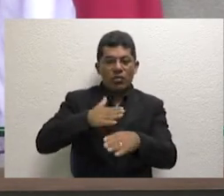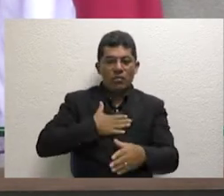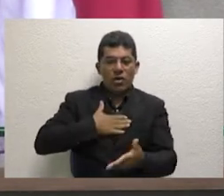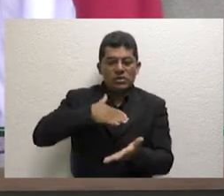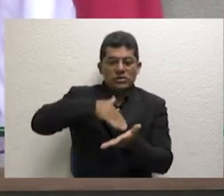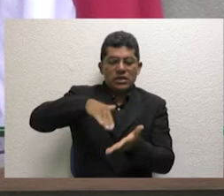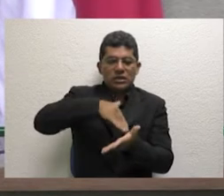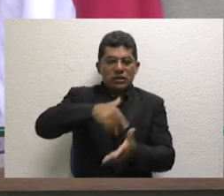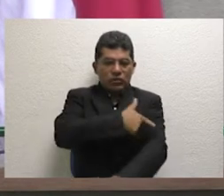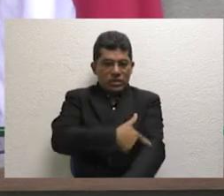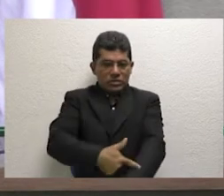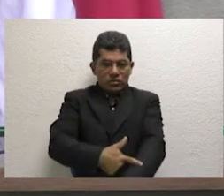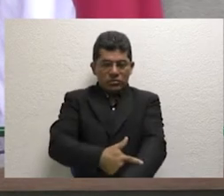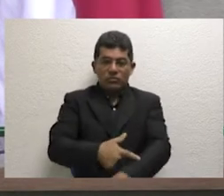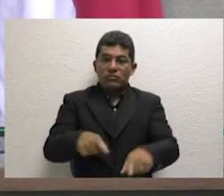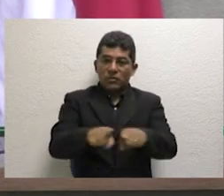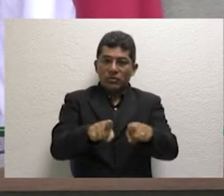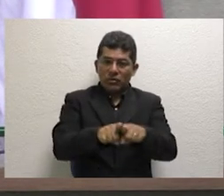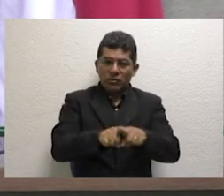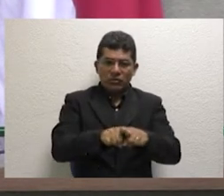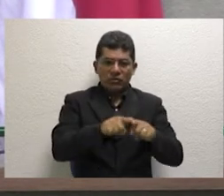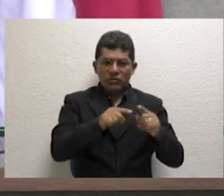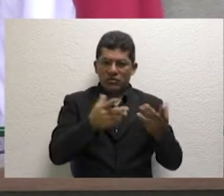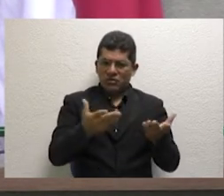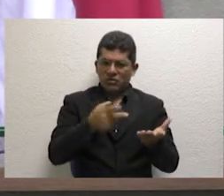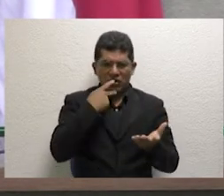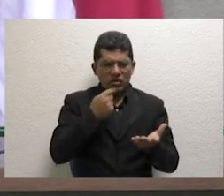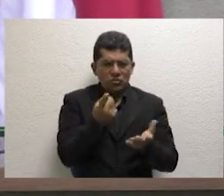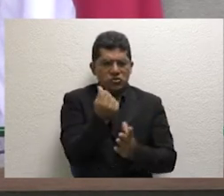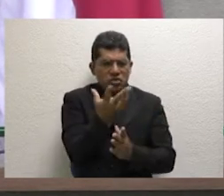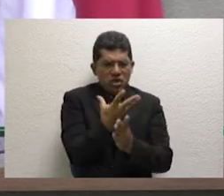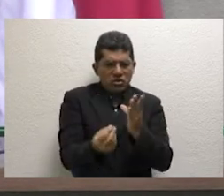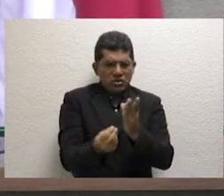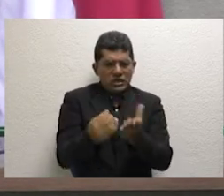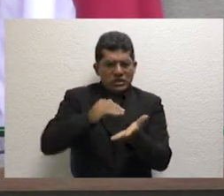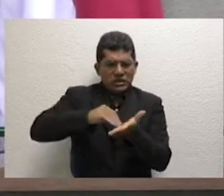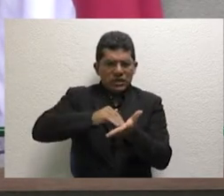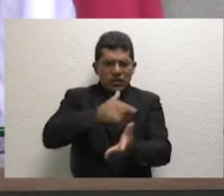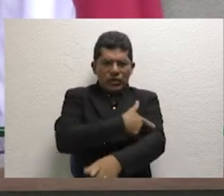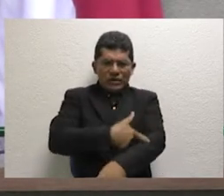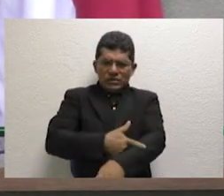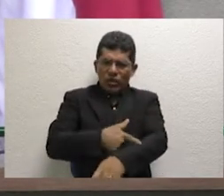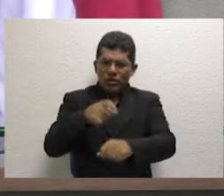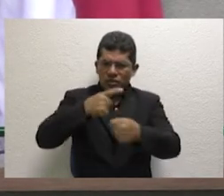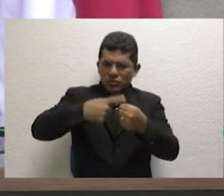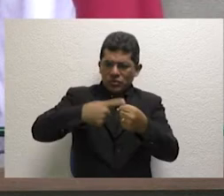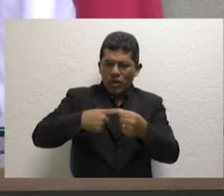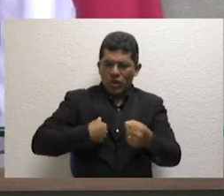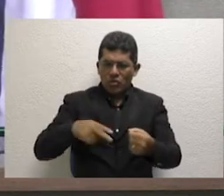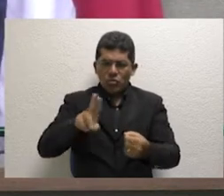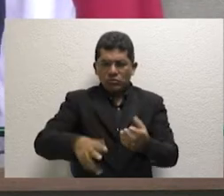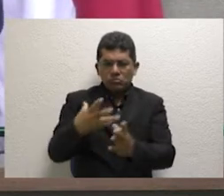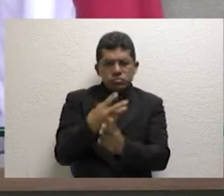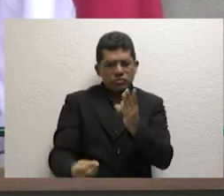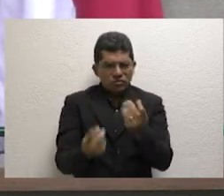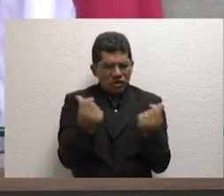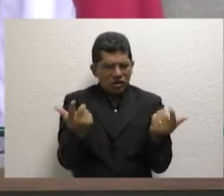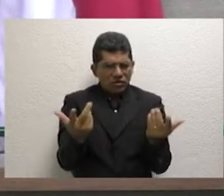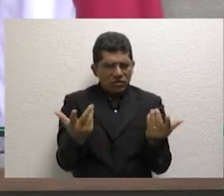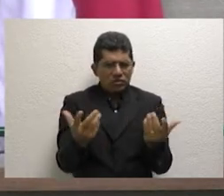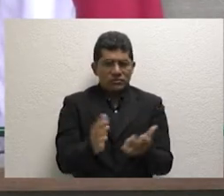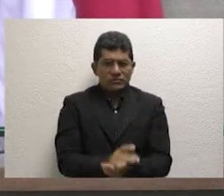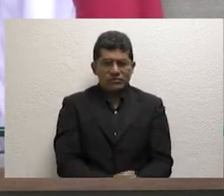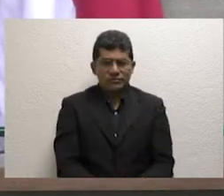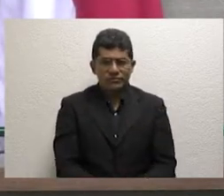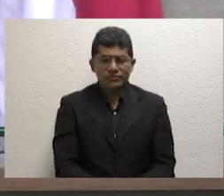que inclusive foi acusado de desvio de recursos eu quero que ele faça aqui a explanação de tudo depois é o